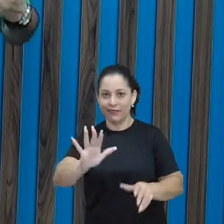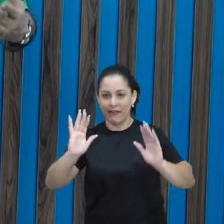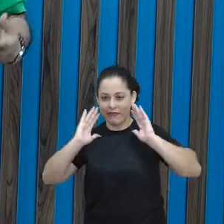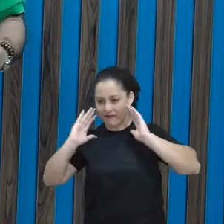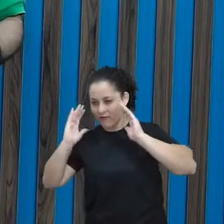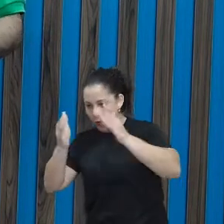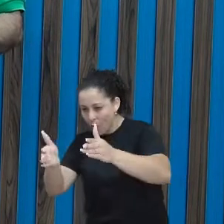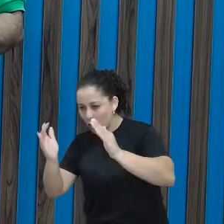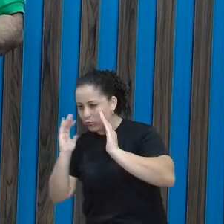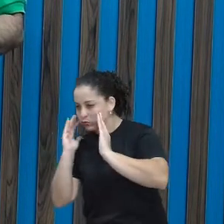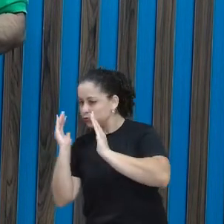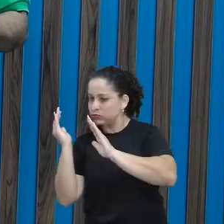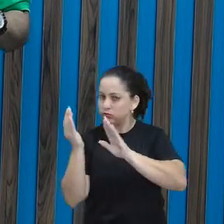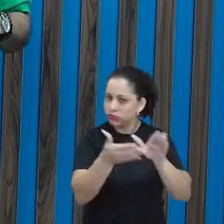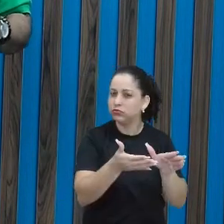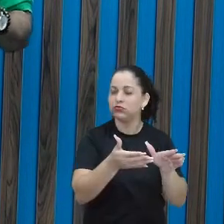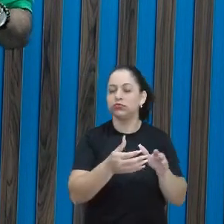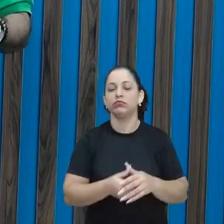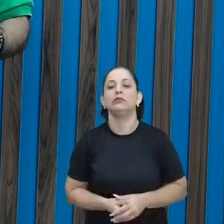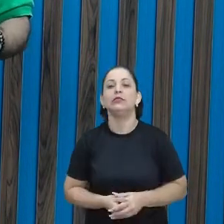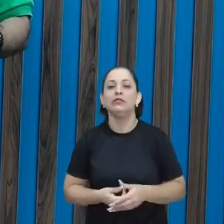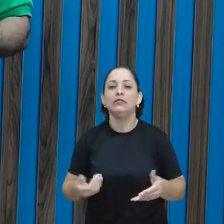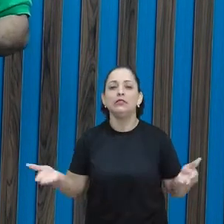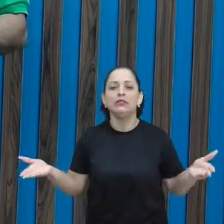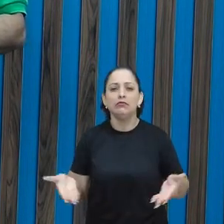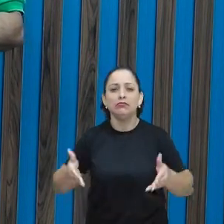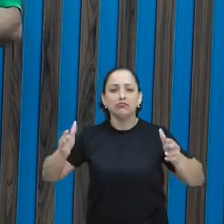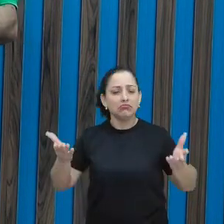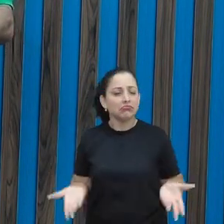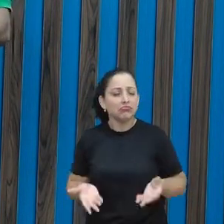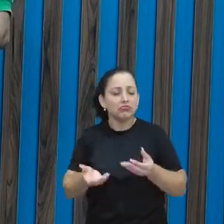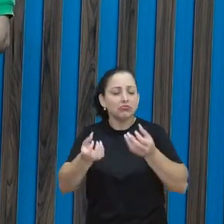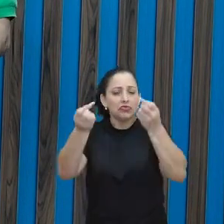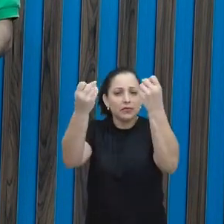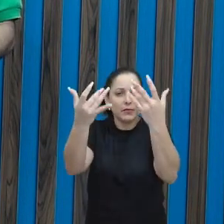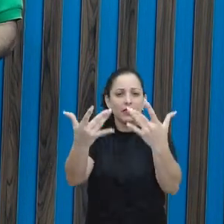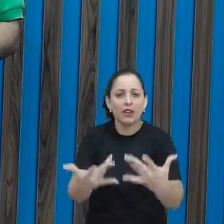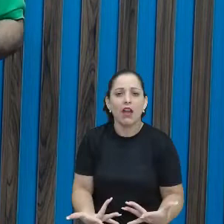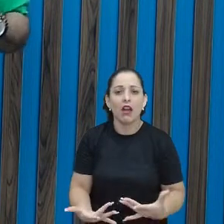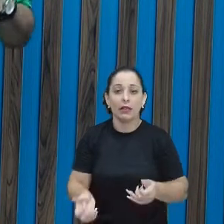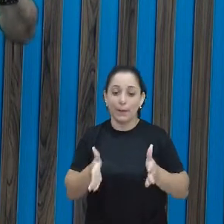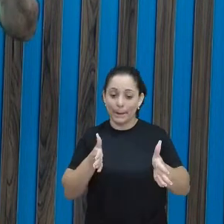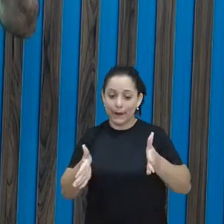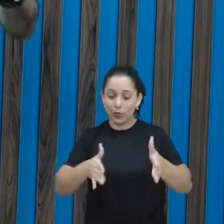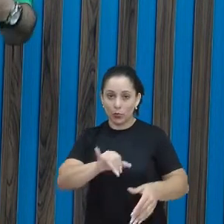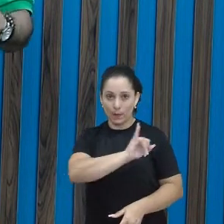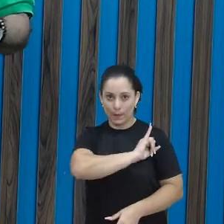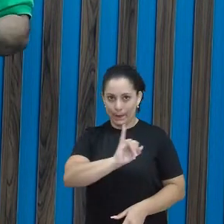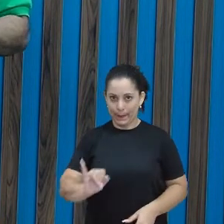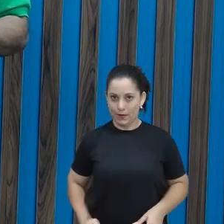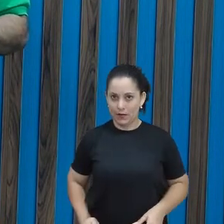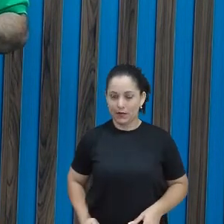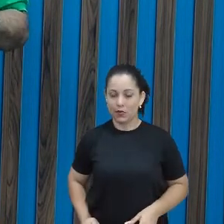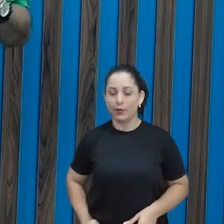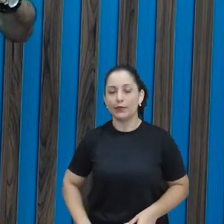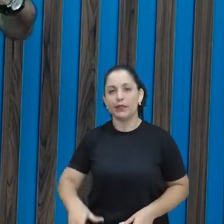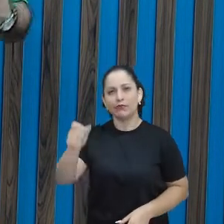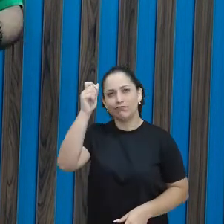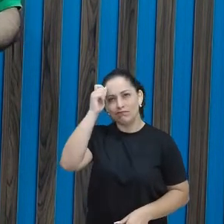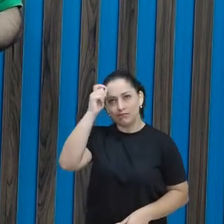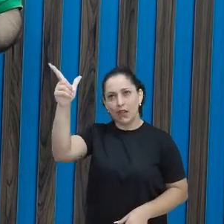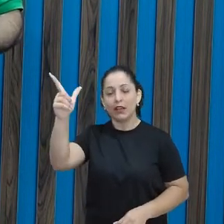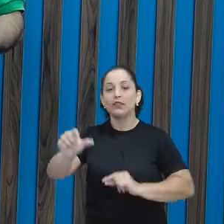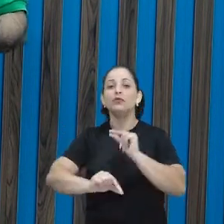gente fala de uma forma mais específica a respeito da questão imperialista, a gente vai ter aí, né, a ideia dos